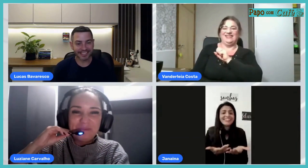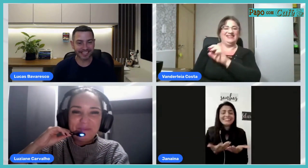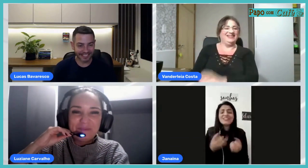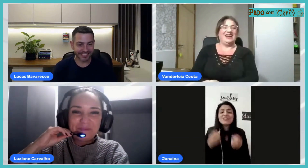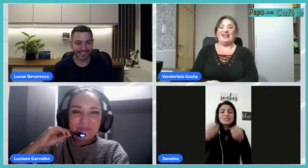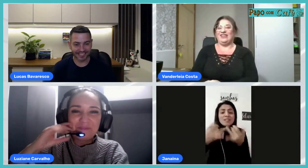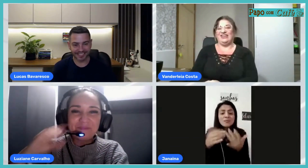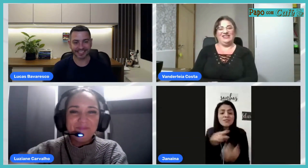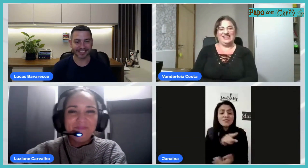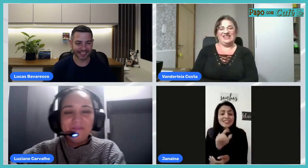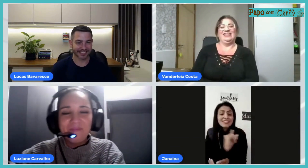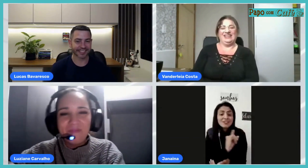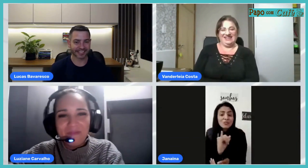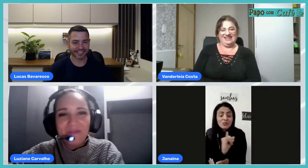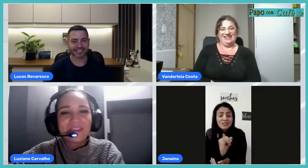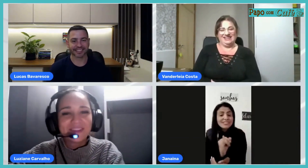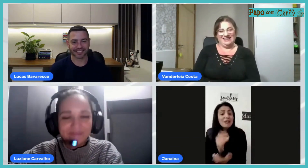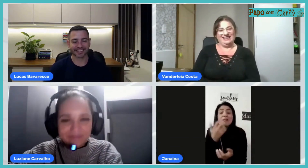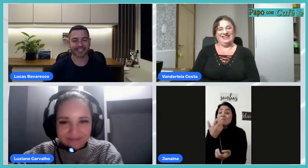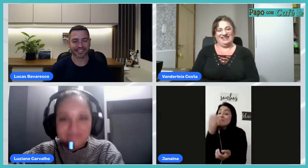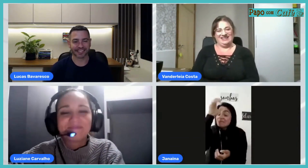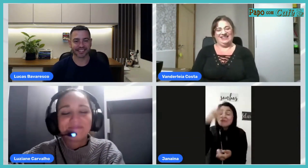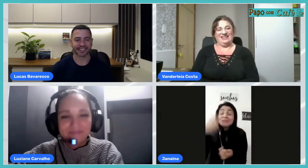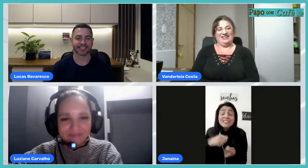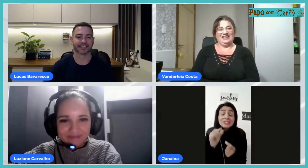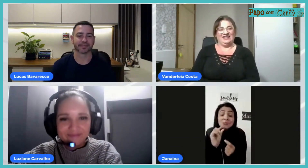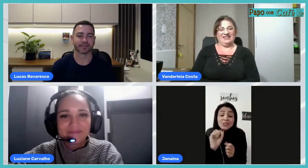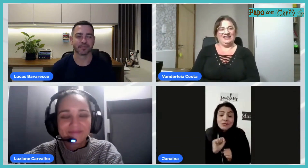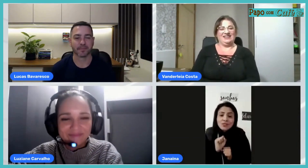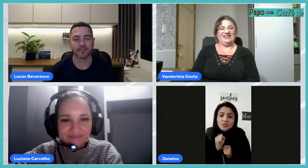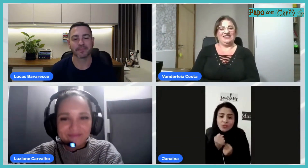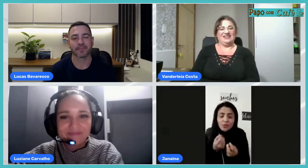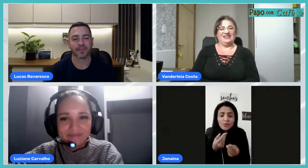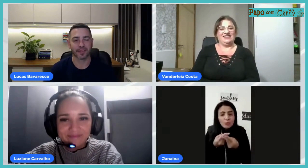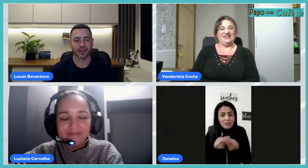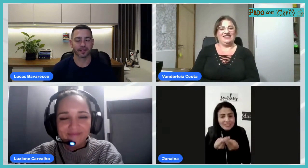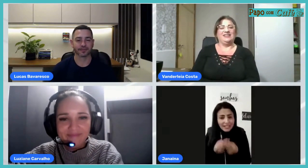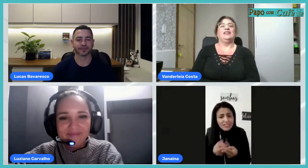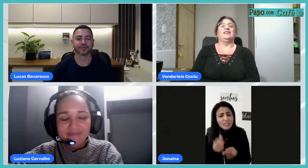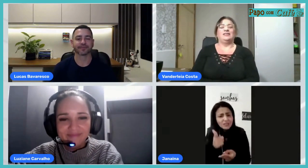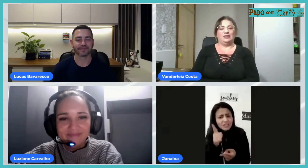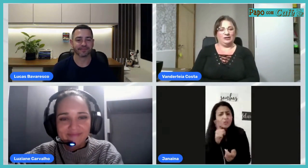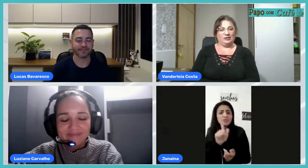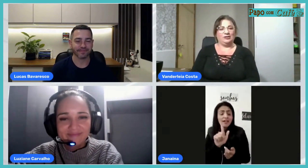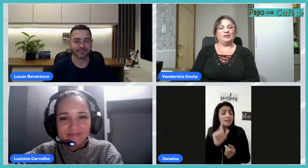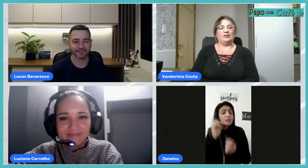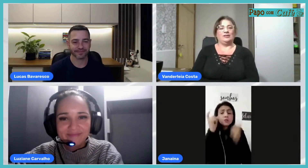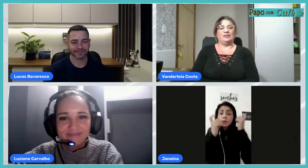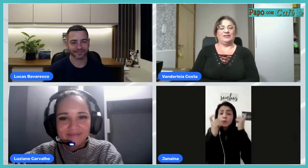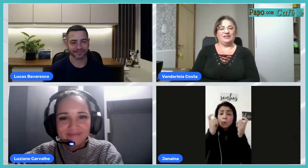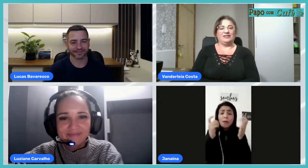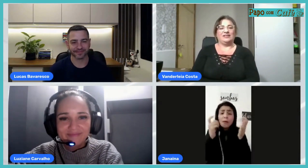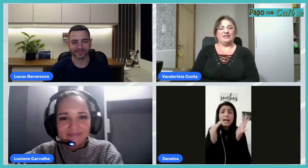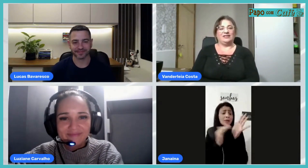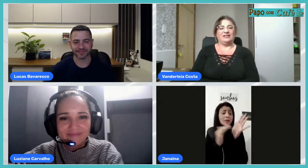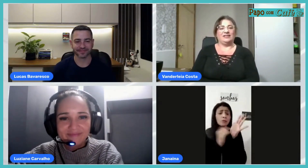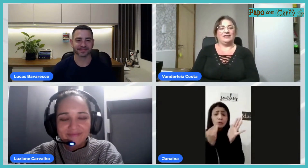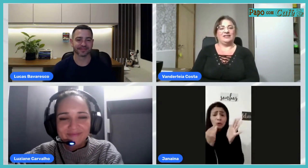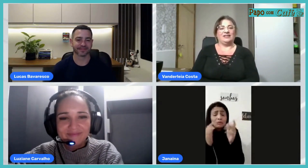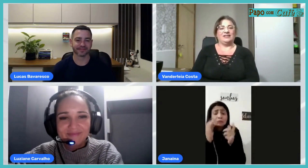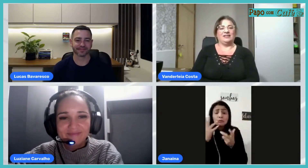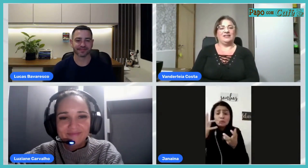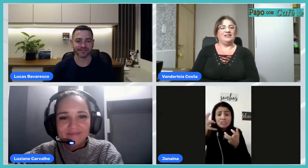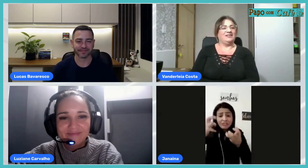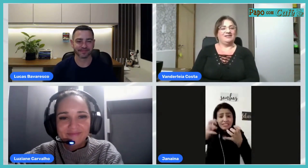como? Então eu explico para vocês, instrutores, precisa um pouquinho de esforço, paciência, vocês conseguem. Não se preocupa, a minha